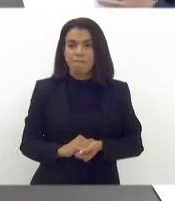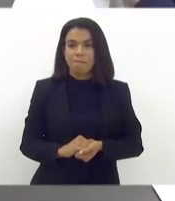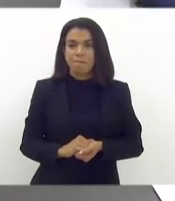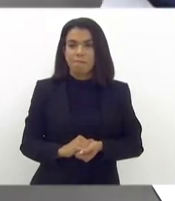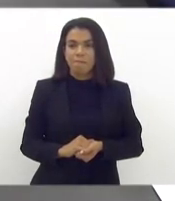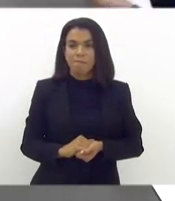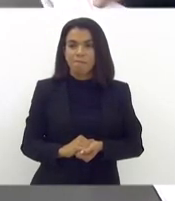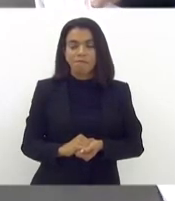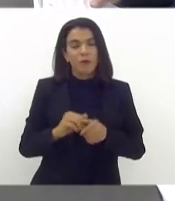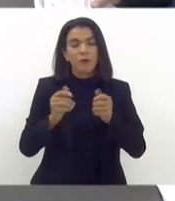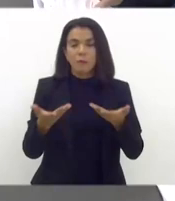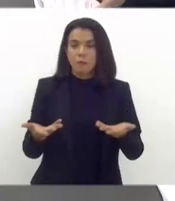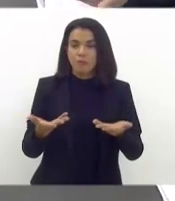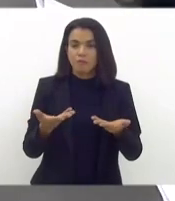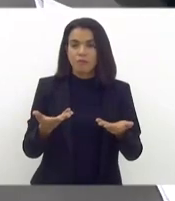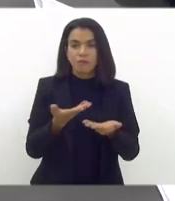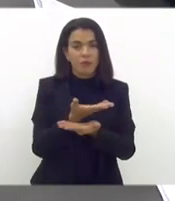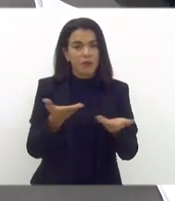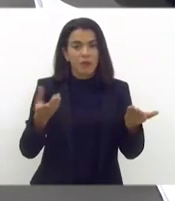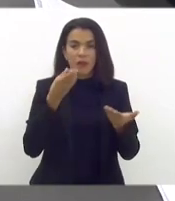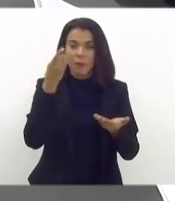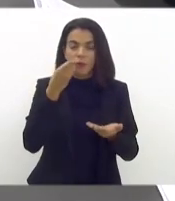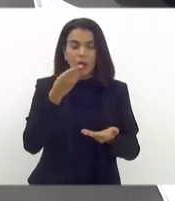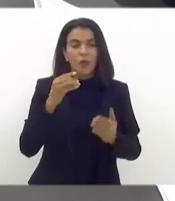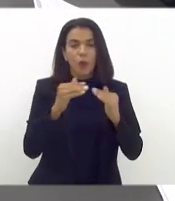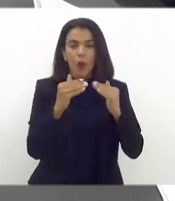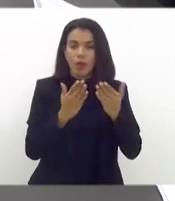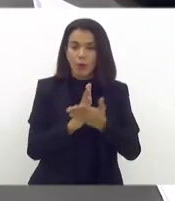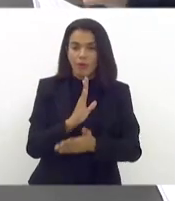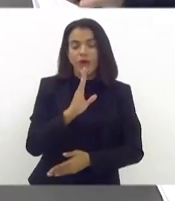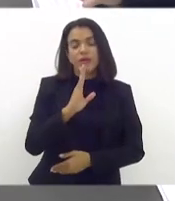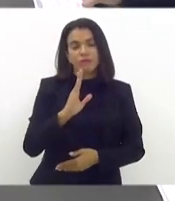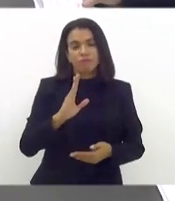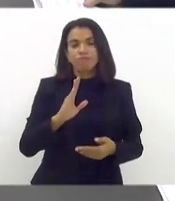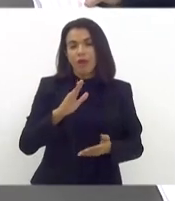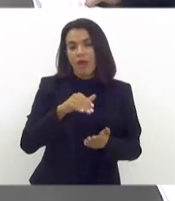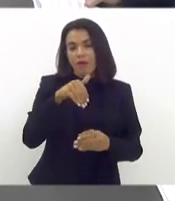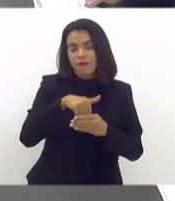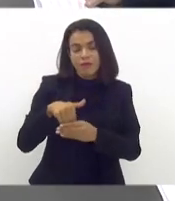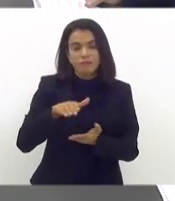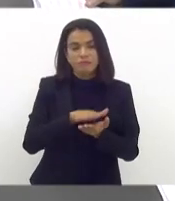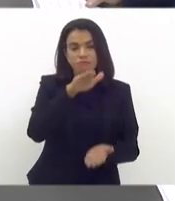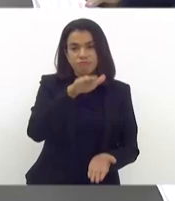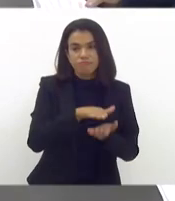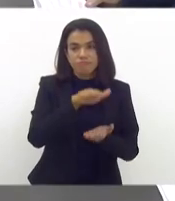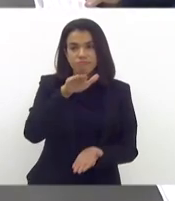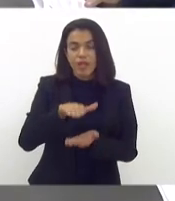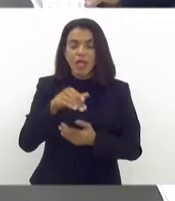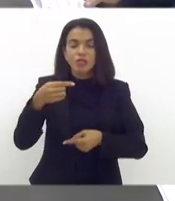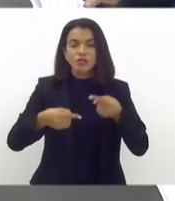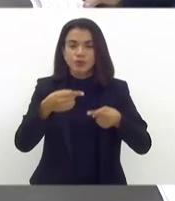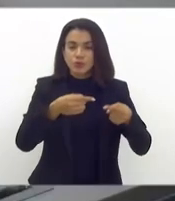o plenário que aprova a votação em bloco, permaneceu como estão, aprovada a votação em bloco. Projetos em